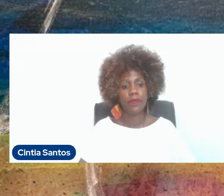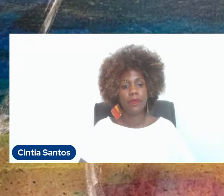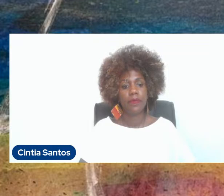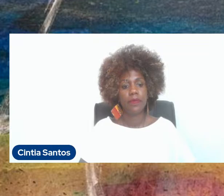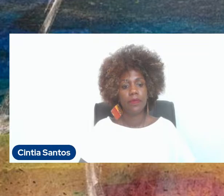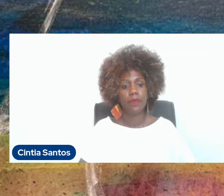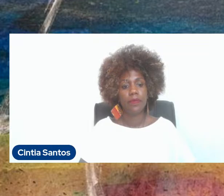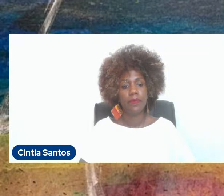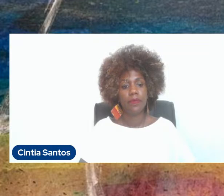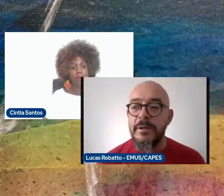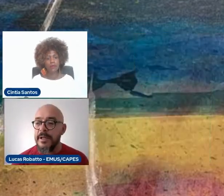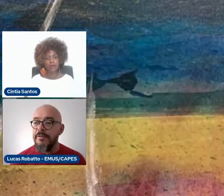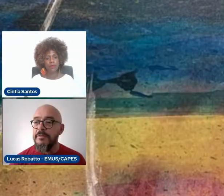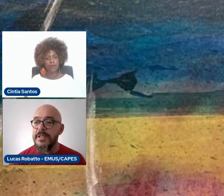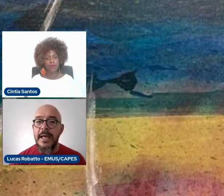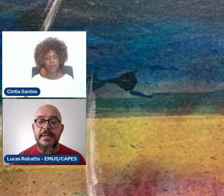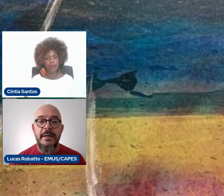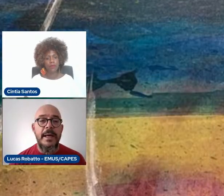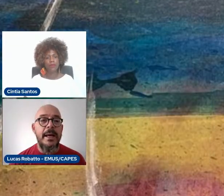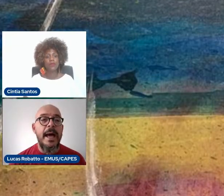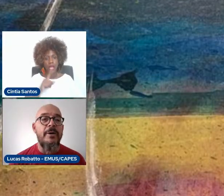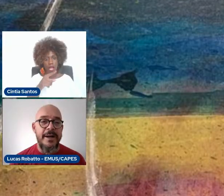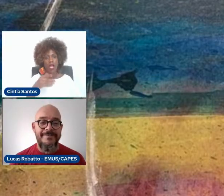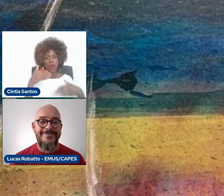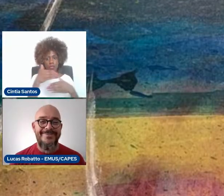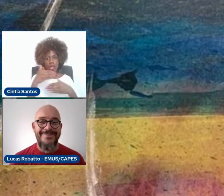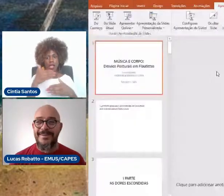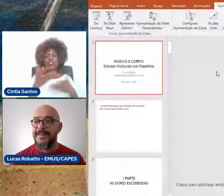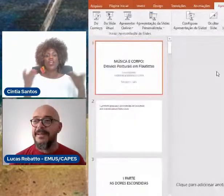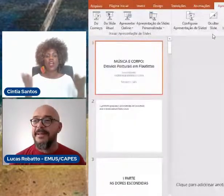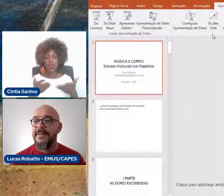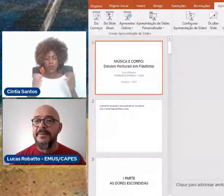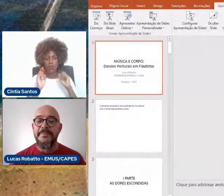Então, acho que não está vindo o slide, né? Agora.